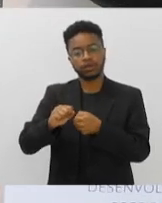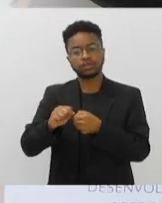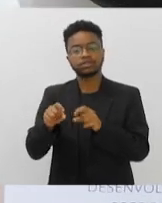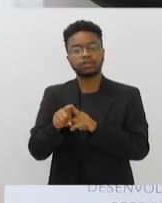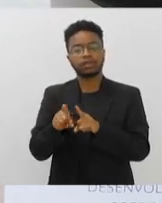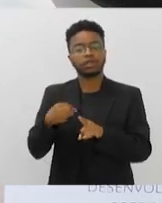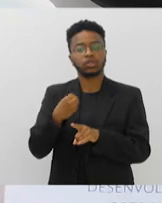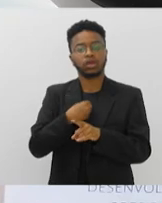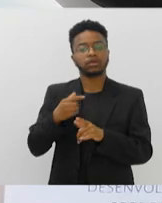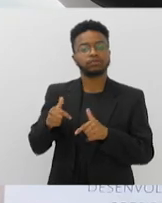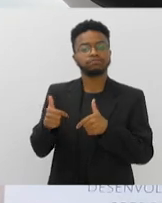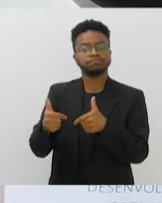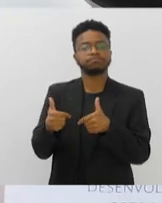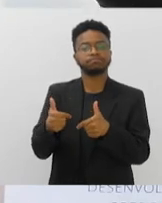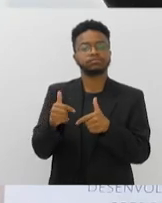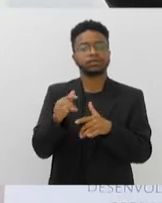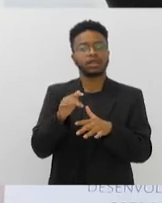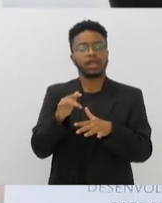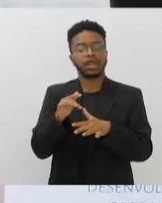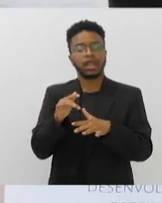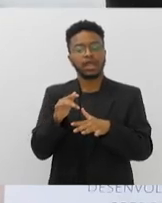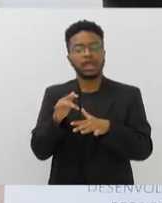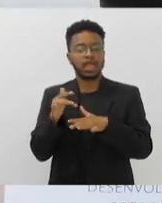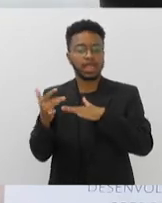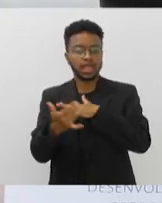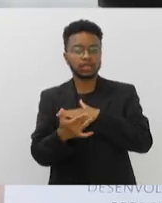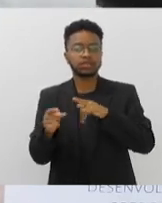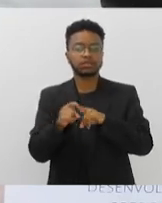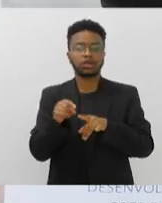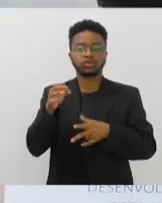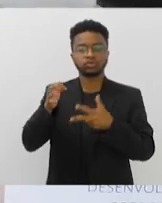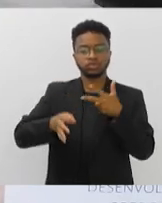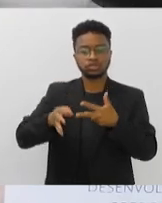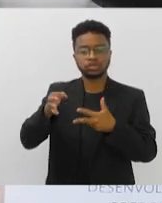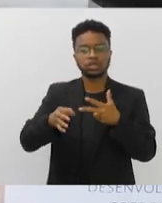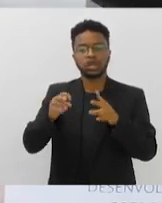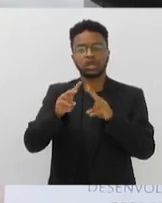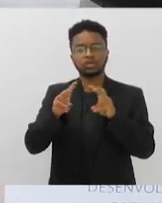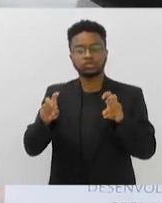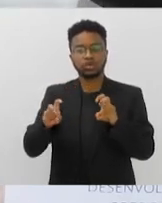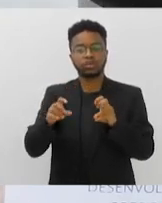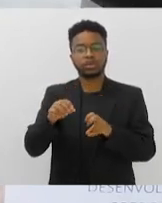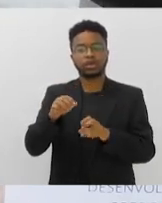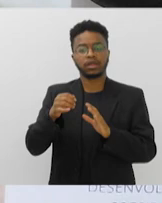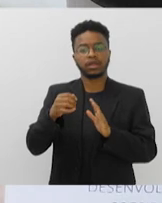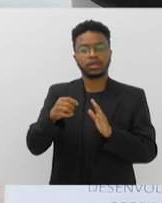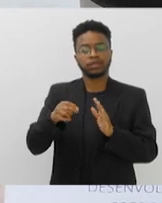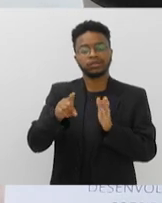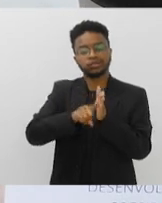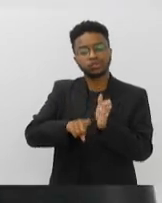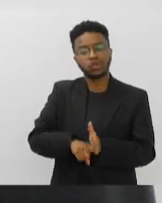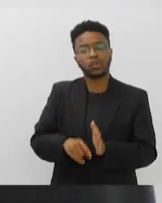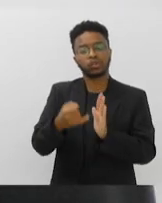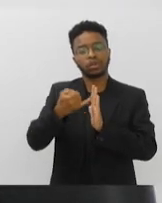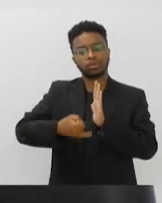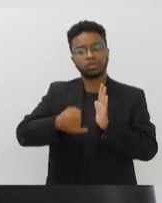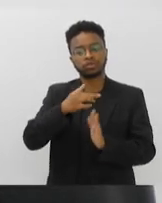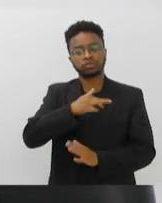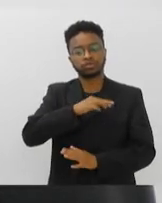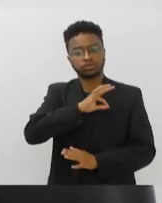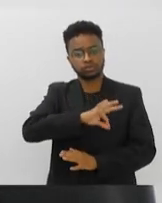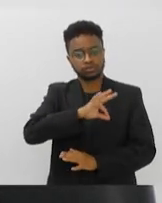gente vem fazendo nas redes que o judiciário vem fazero da questão da debita de po de renda nós fizemos uma lei aqui e